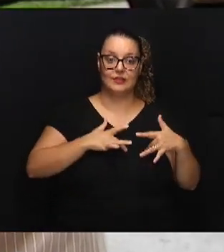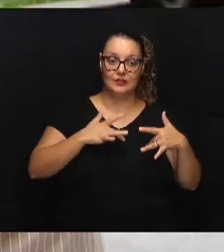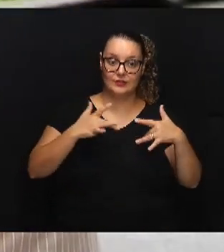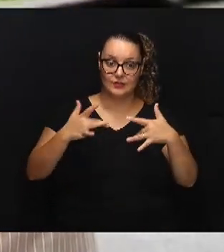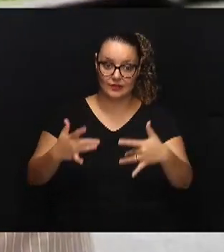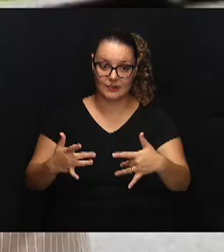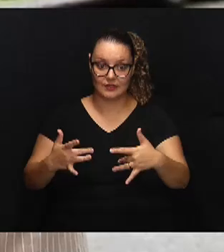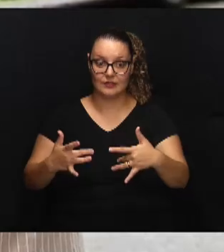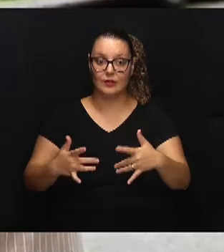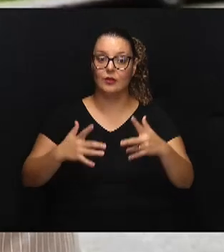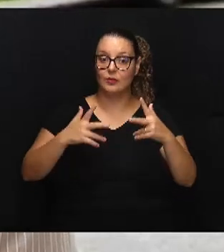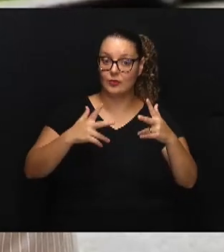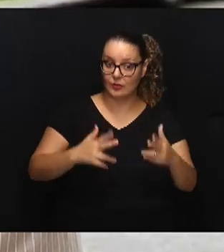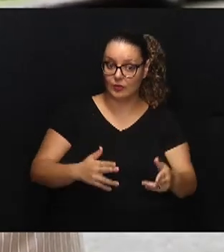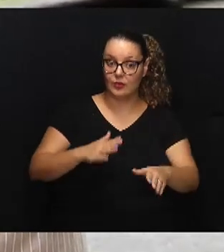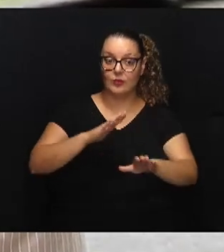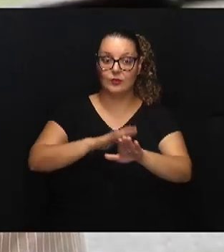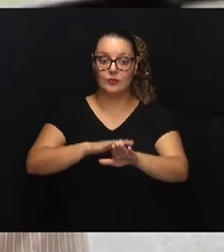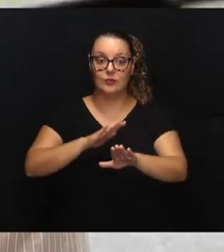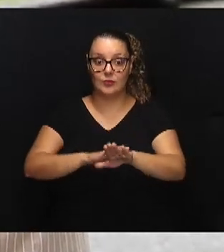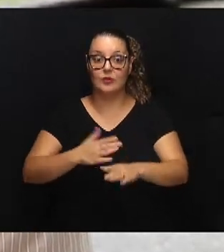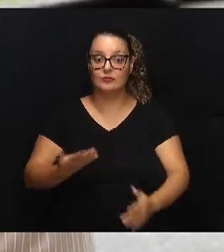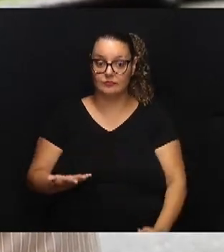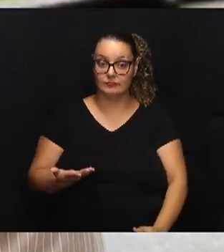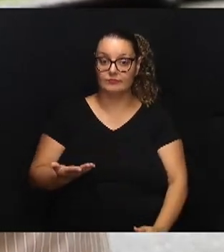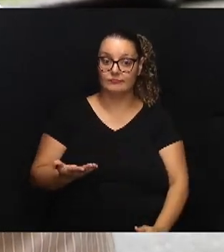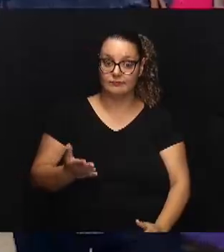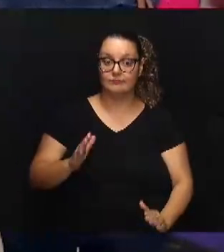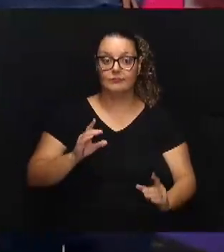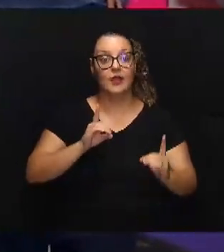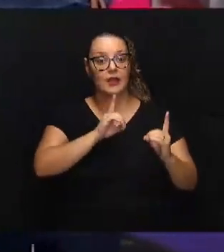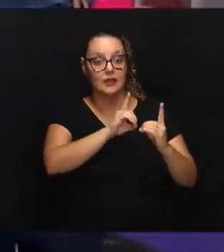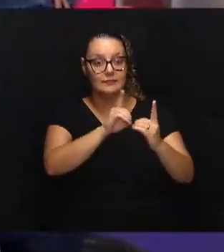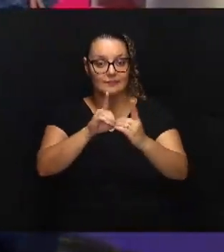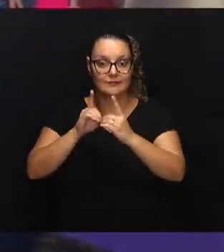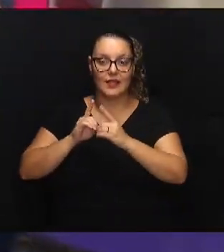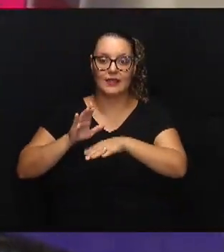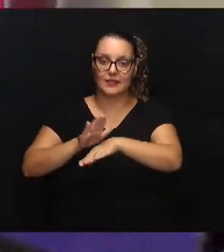né, como sendo uma atitude aí em prol do próximo.